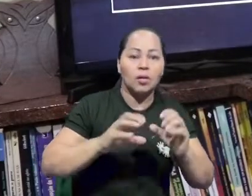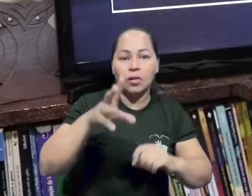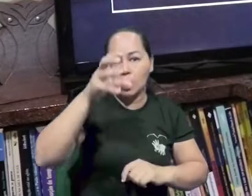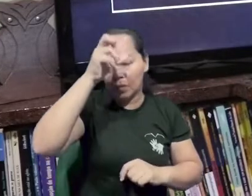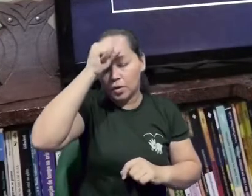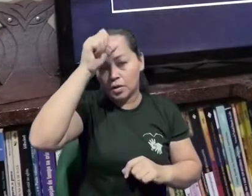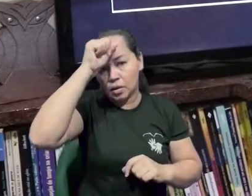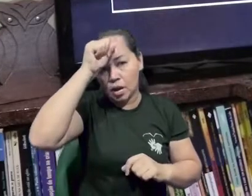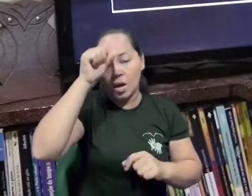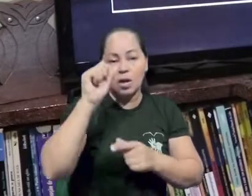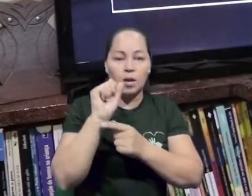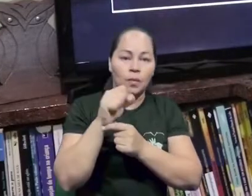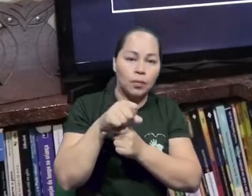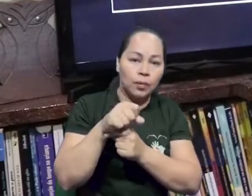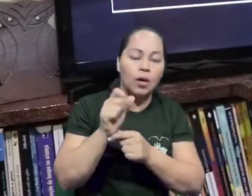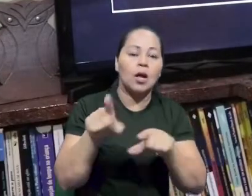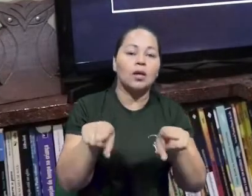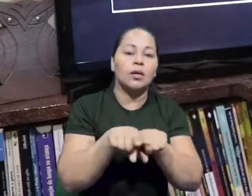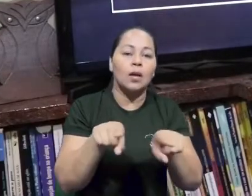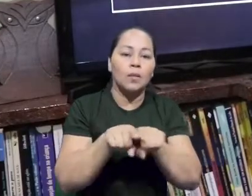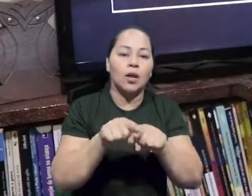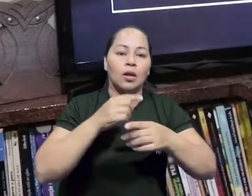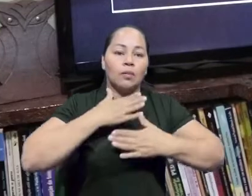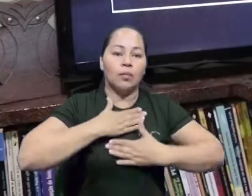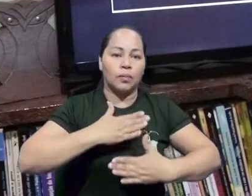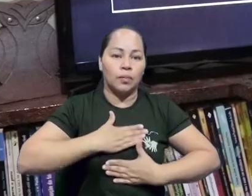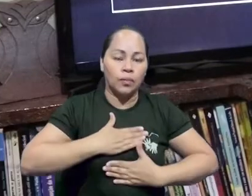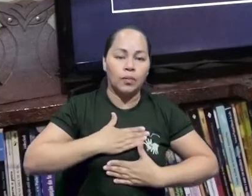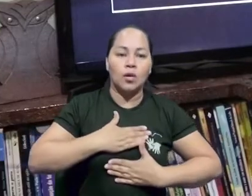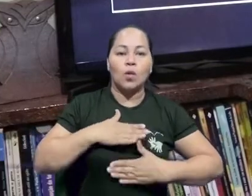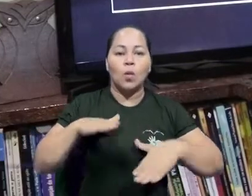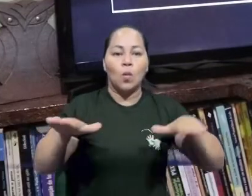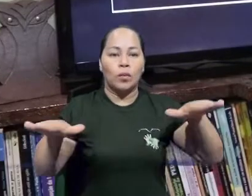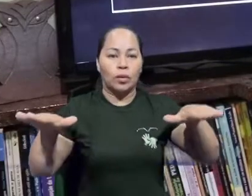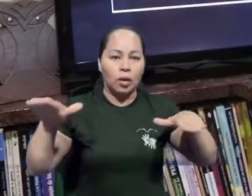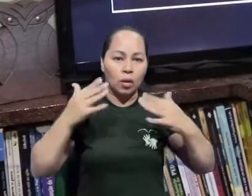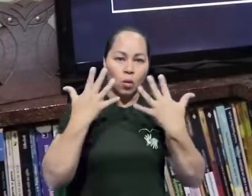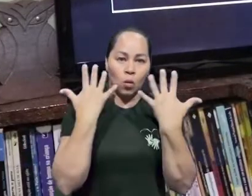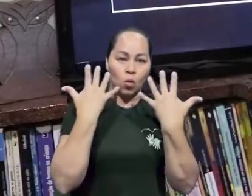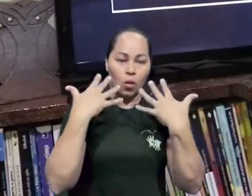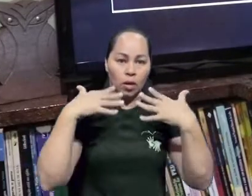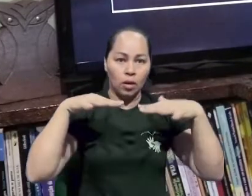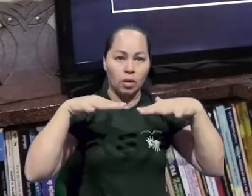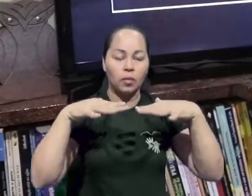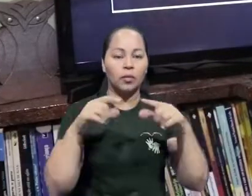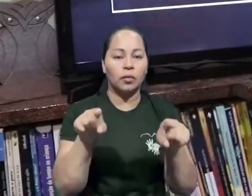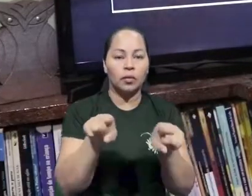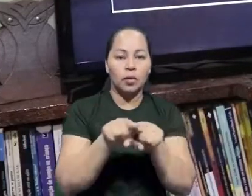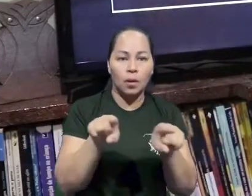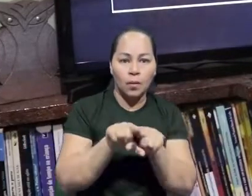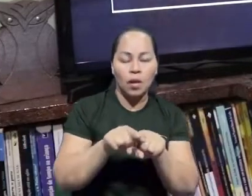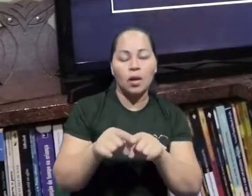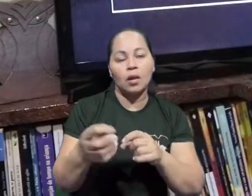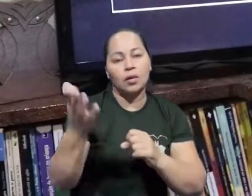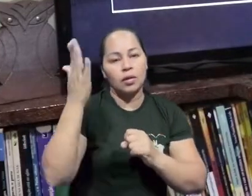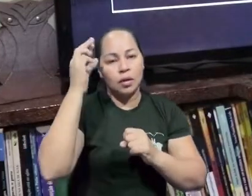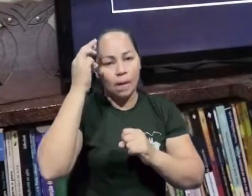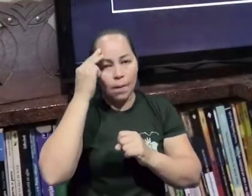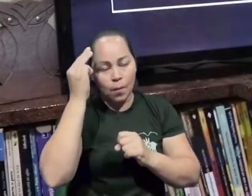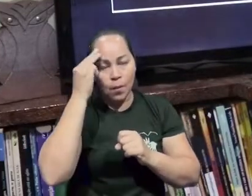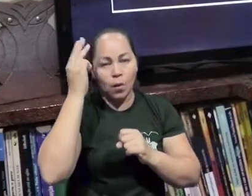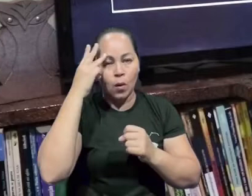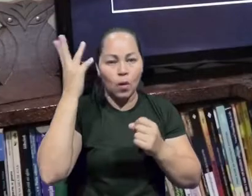acadêmicas, habilidades sensórias motoras. Então, imagem corporal, esquema, equilíbrio corporal, percepção e memória visual, percepção e